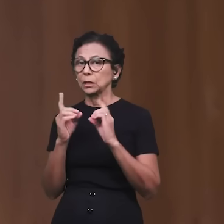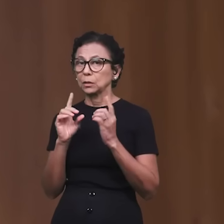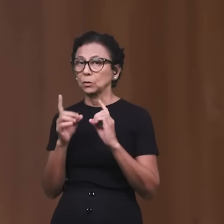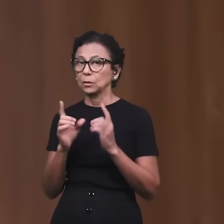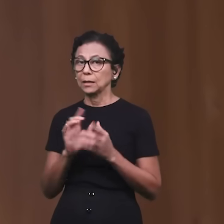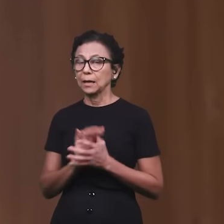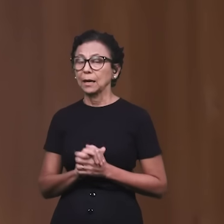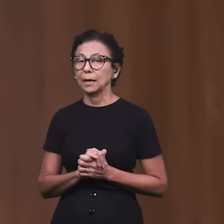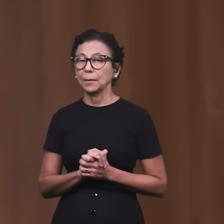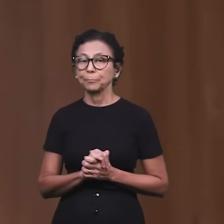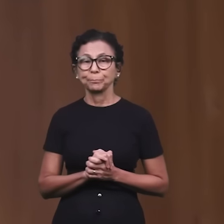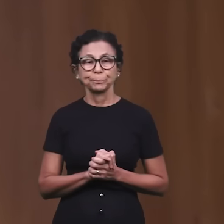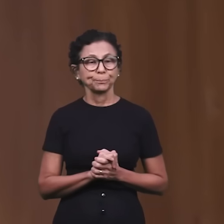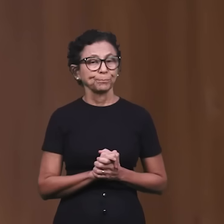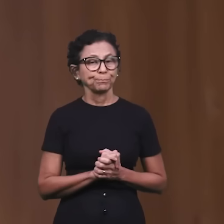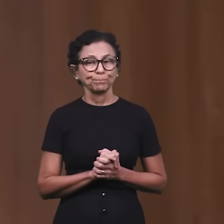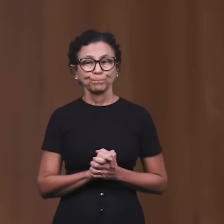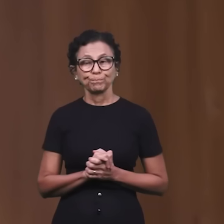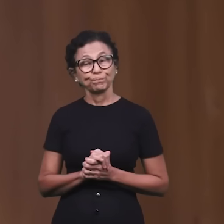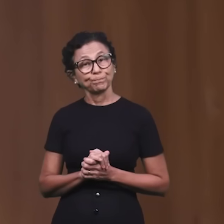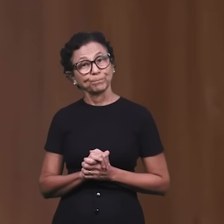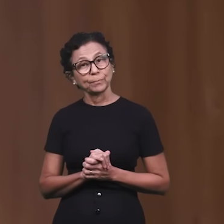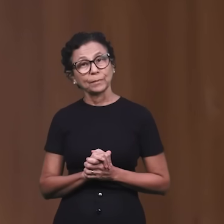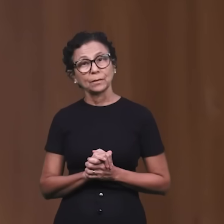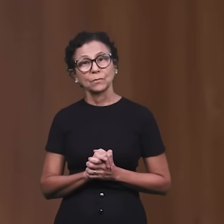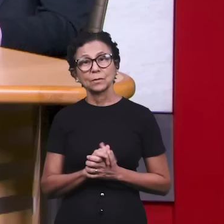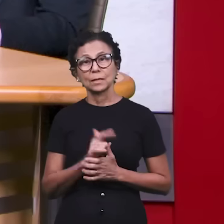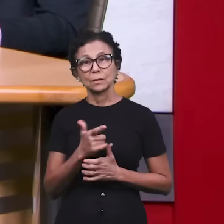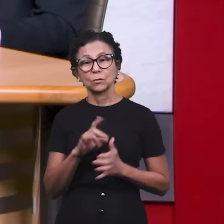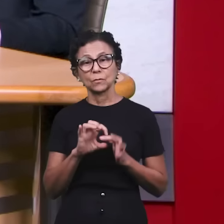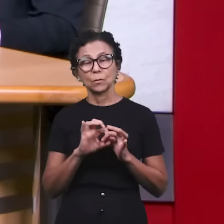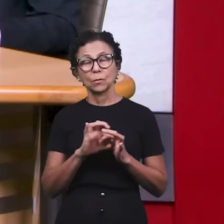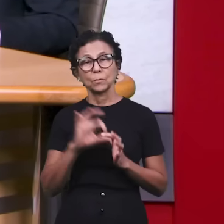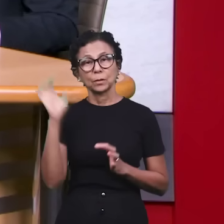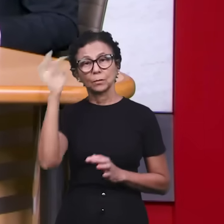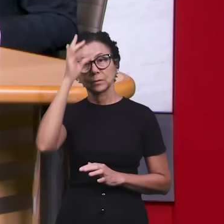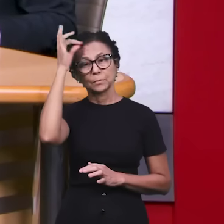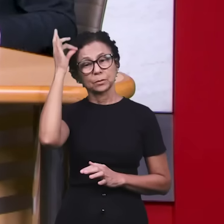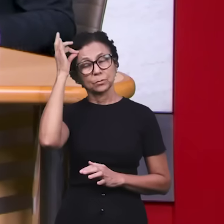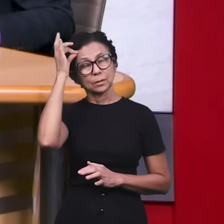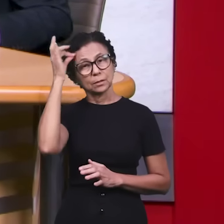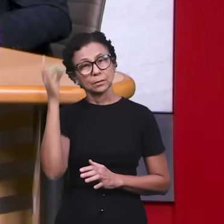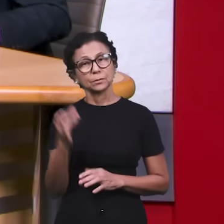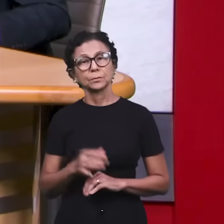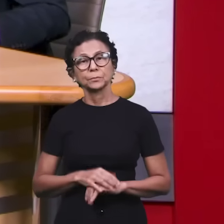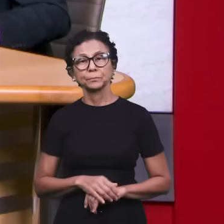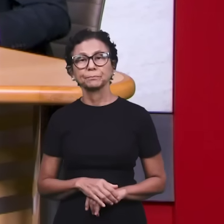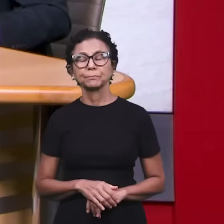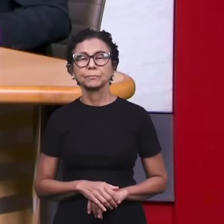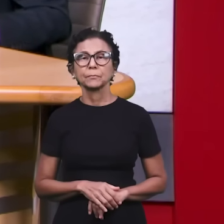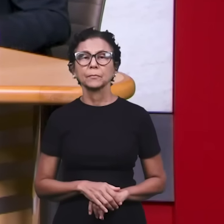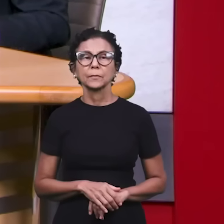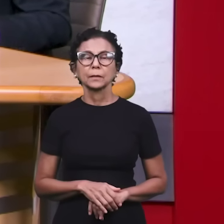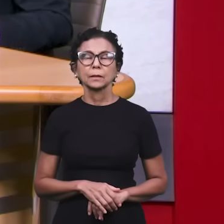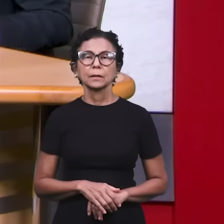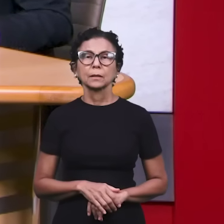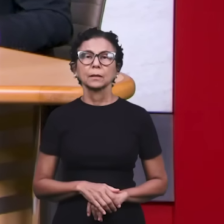se tornar intenção ao final. Vocês observaram uma coisa? Nós estamos falando muito, e temos que